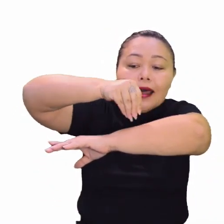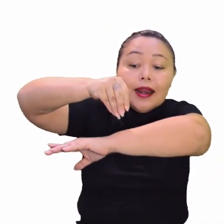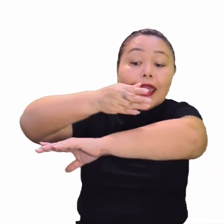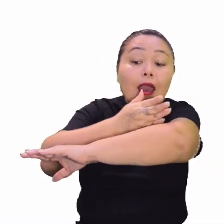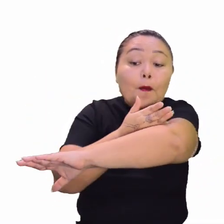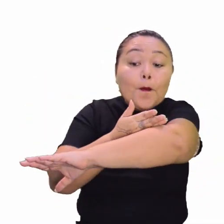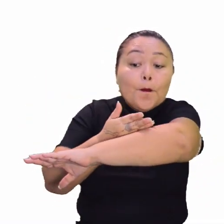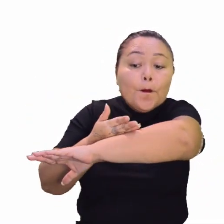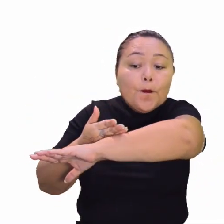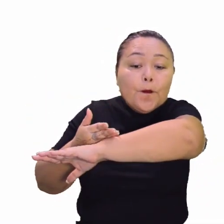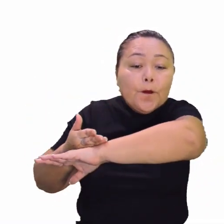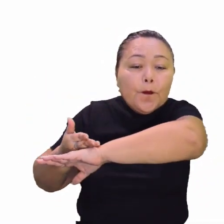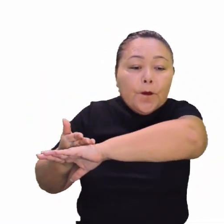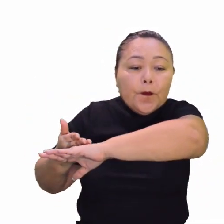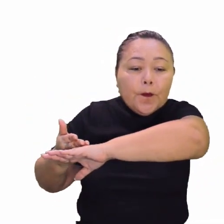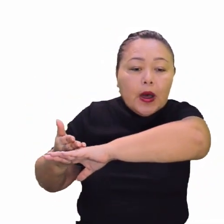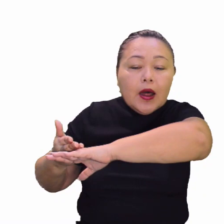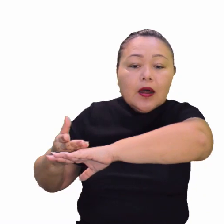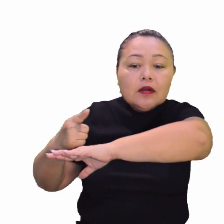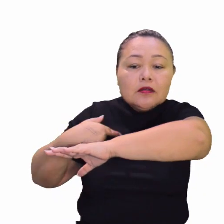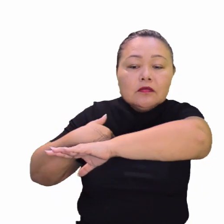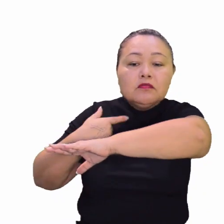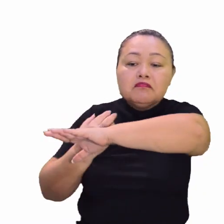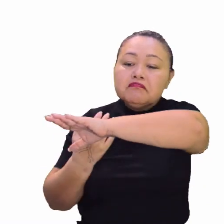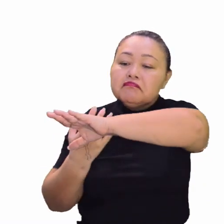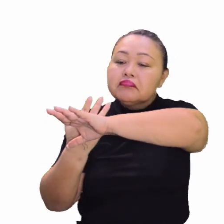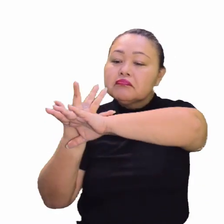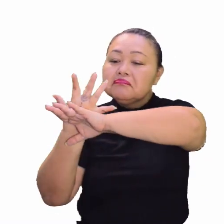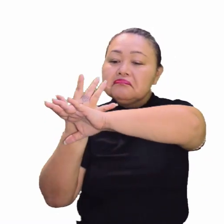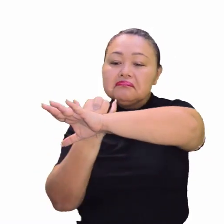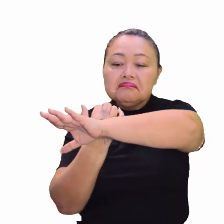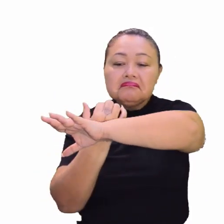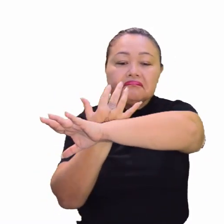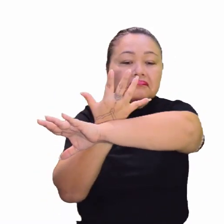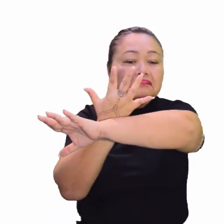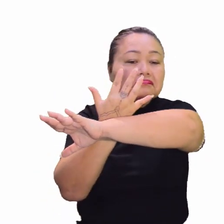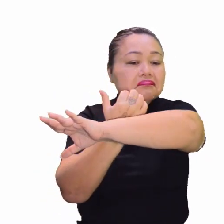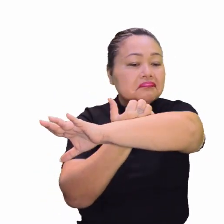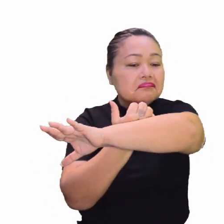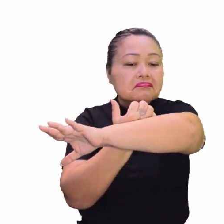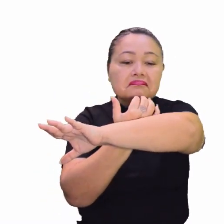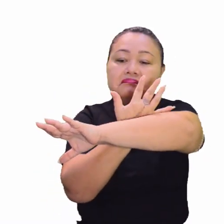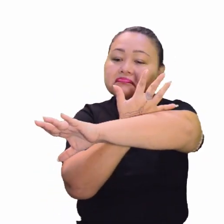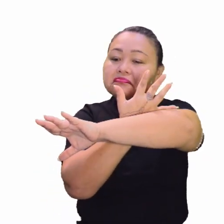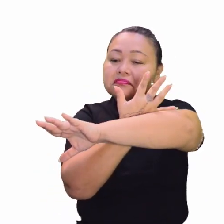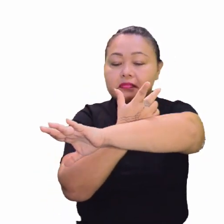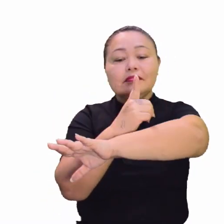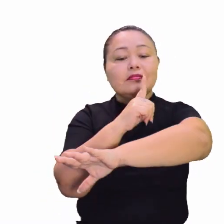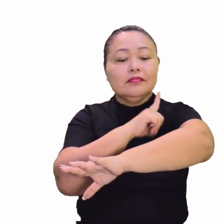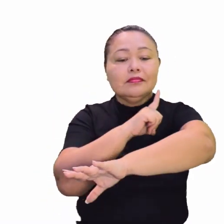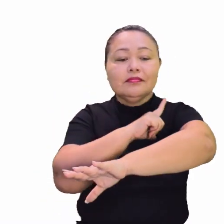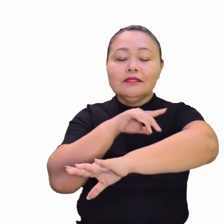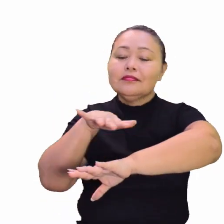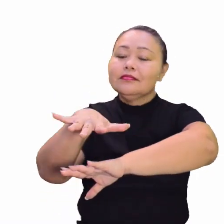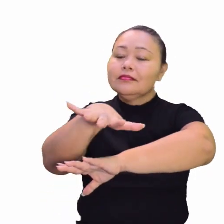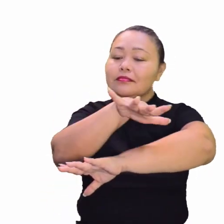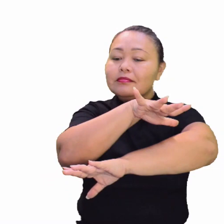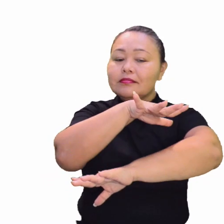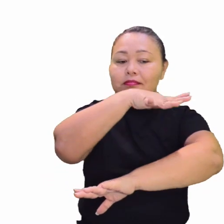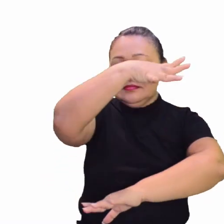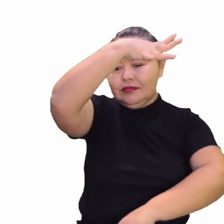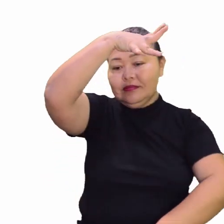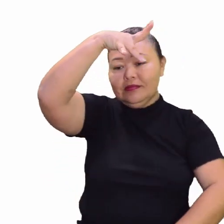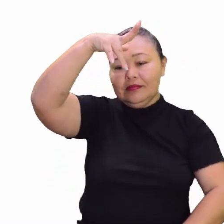branca, com ocorrências pontuais, mais frequentes em toda a